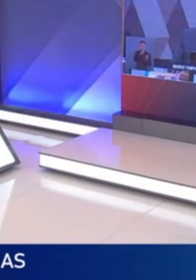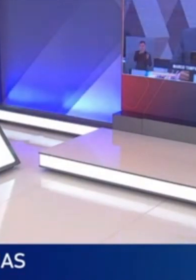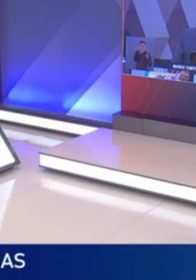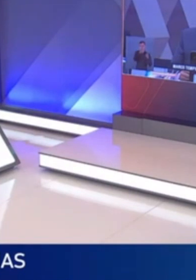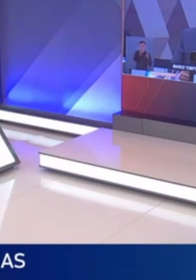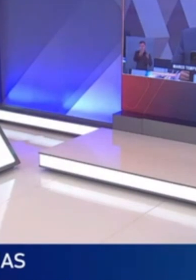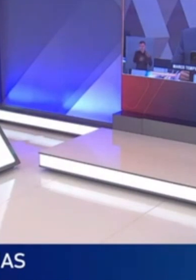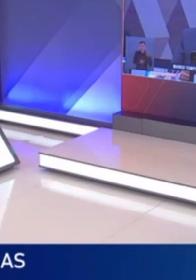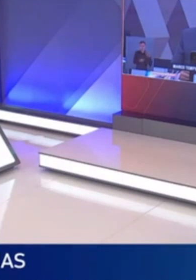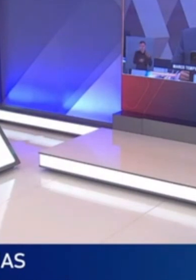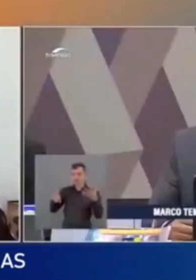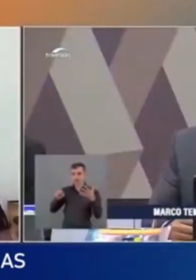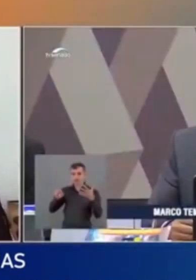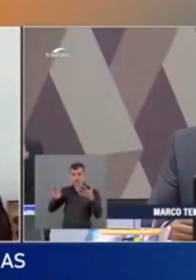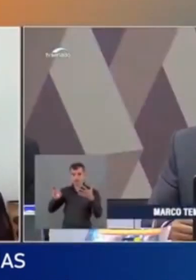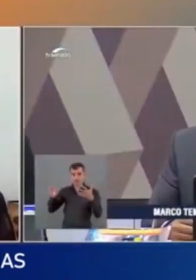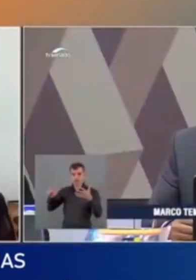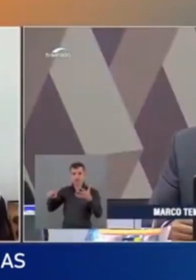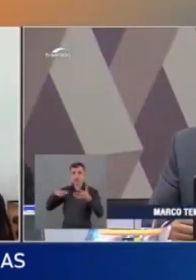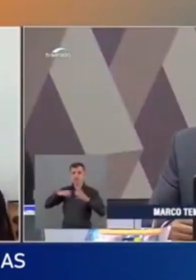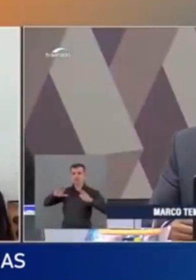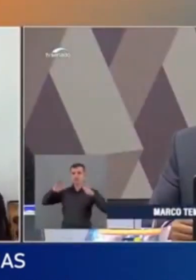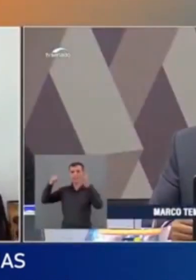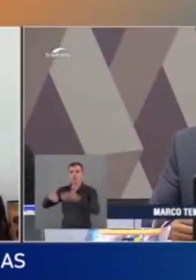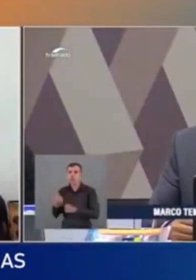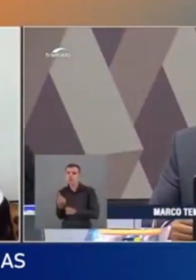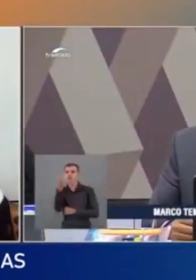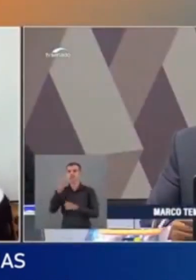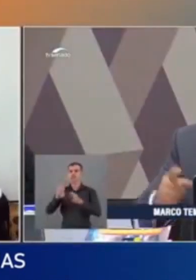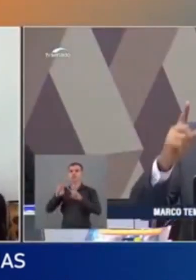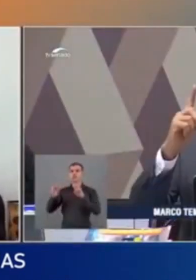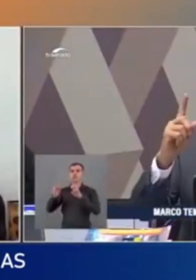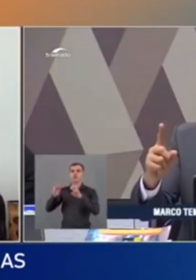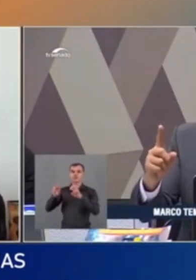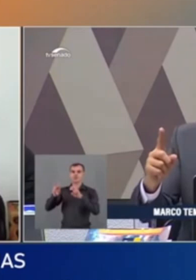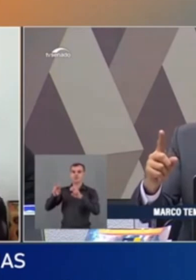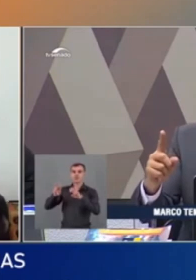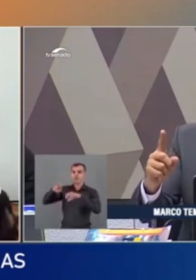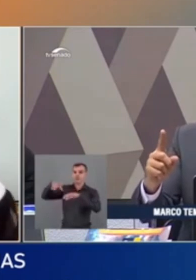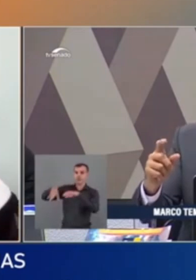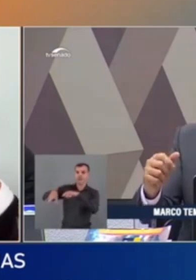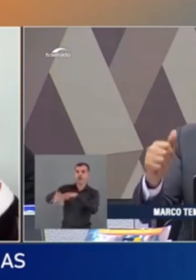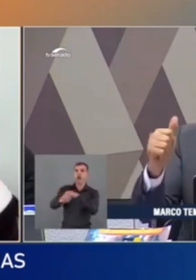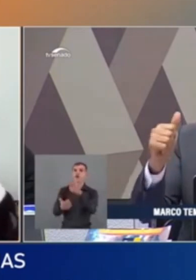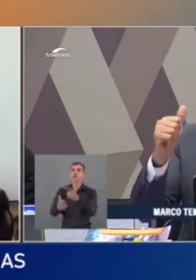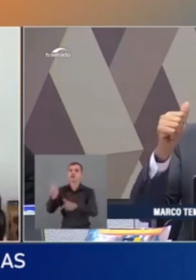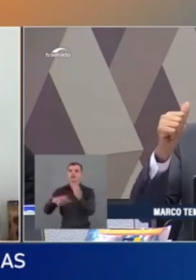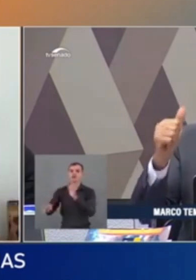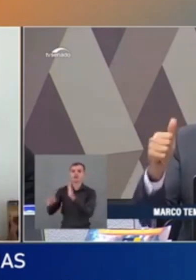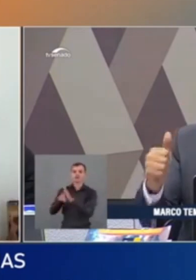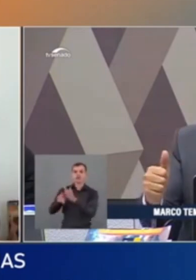indígenas neste país. Ali foi a manifestação dos herdeiros das capitanias hereditárias. Não